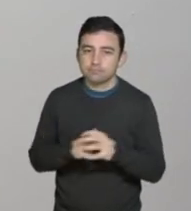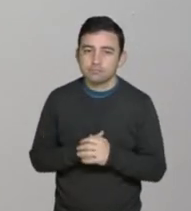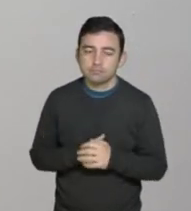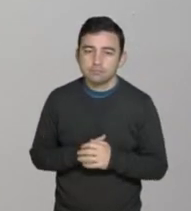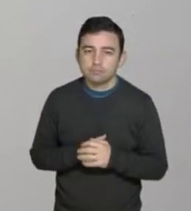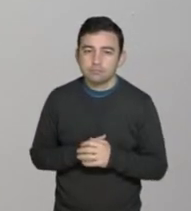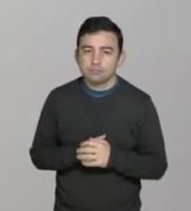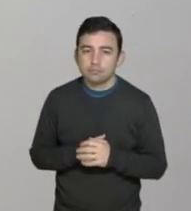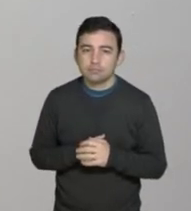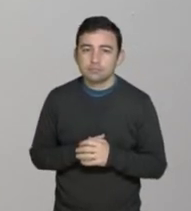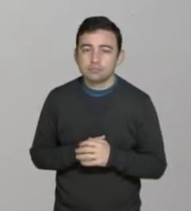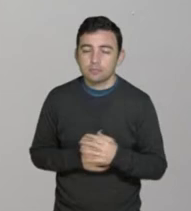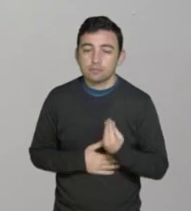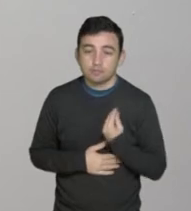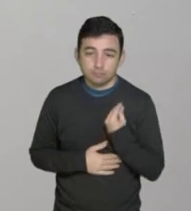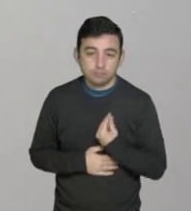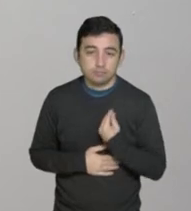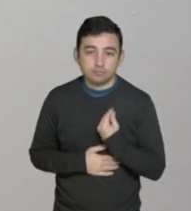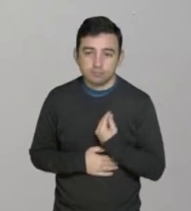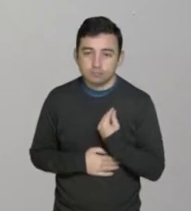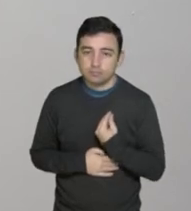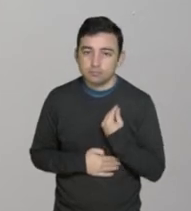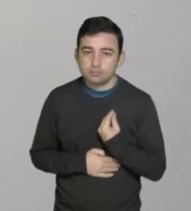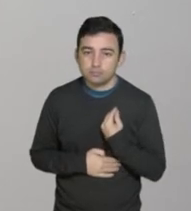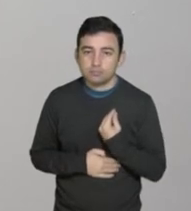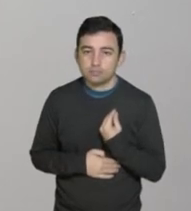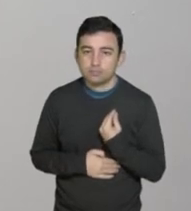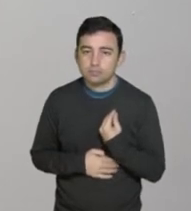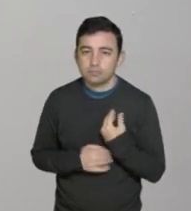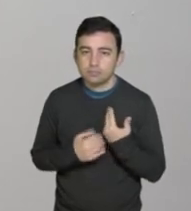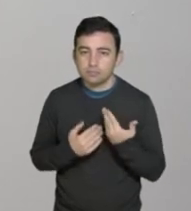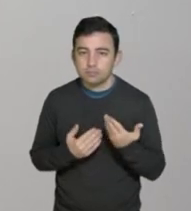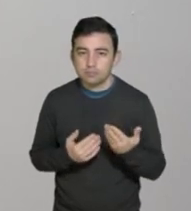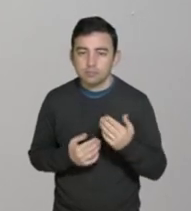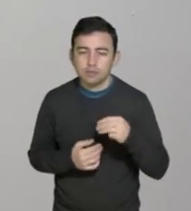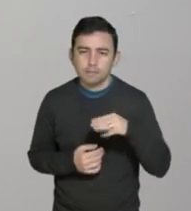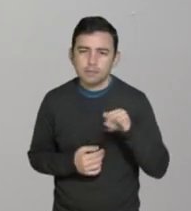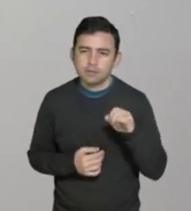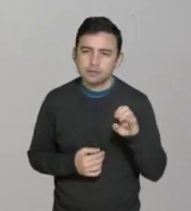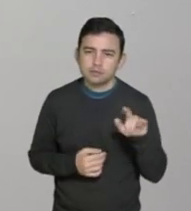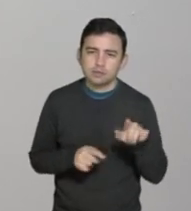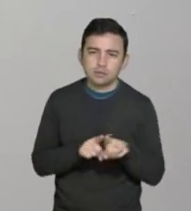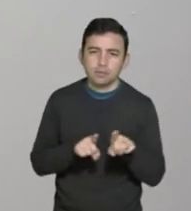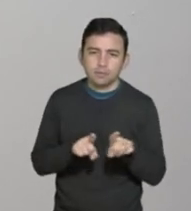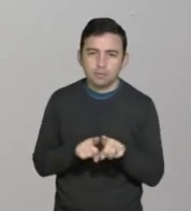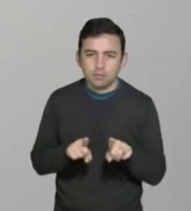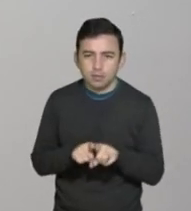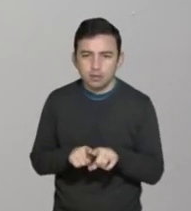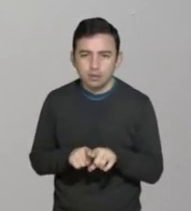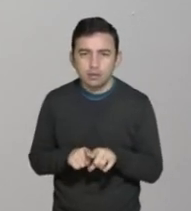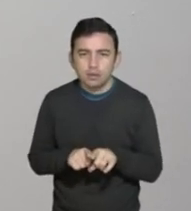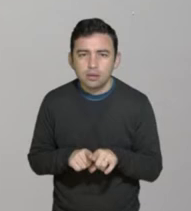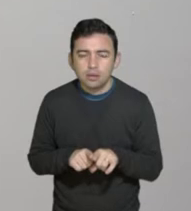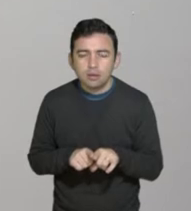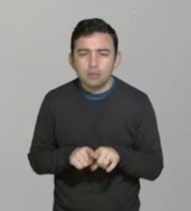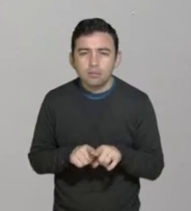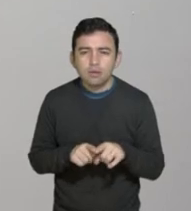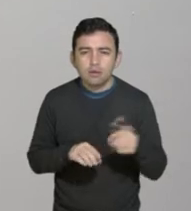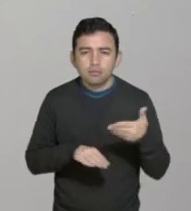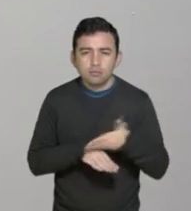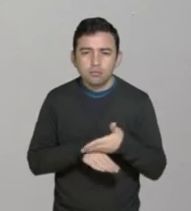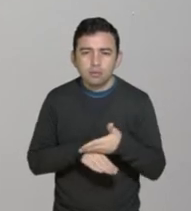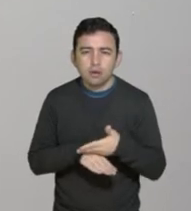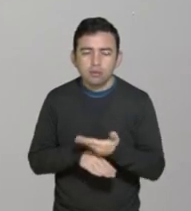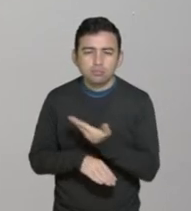a nossa presença junto na missa e logo assim com a presença também do nosso